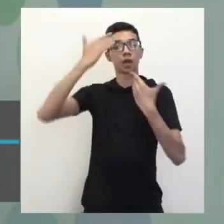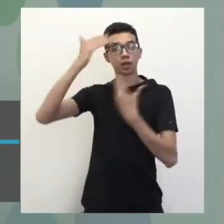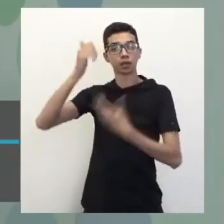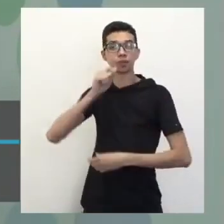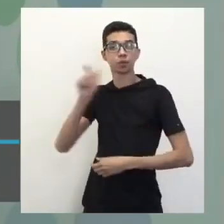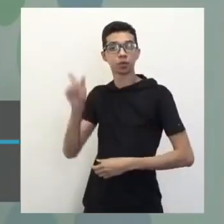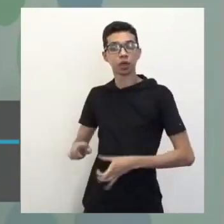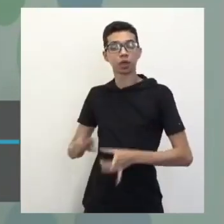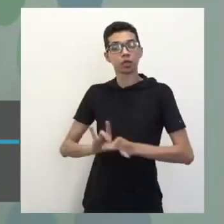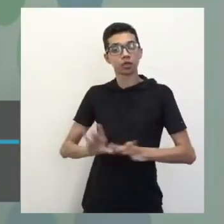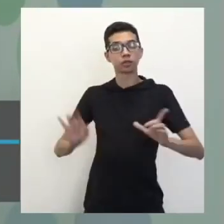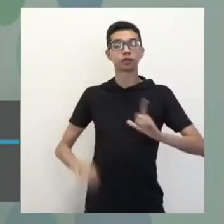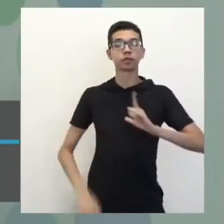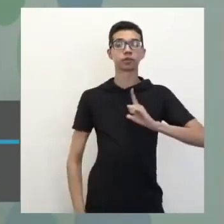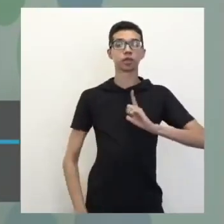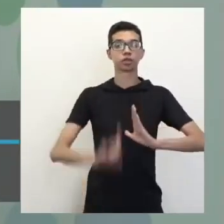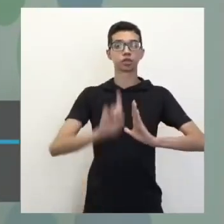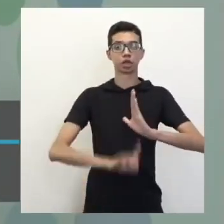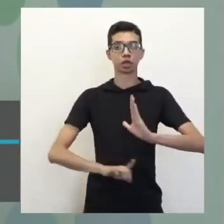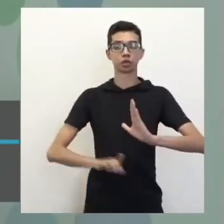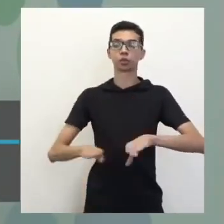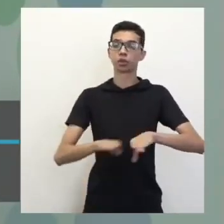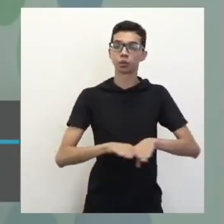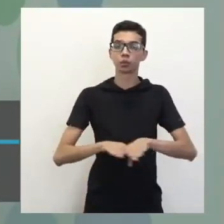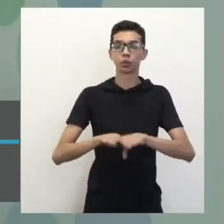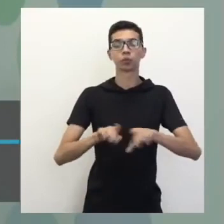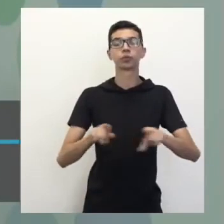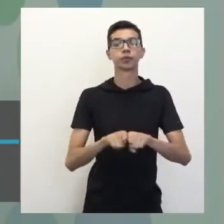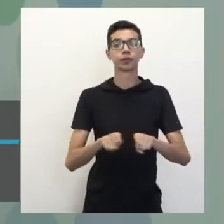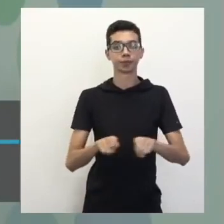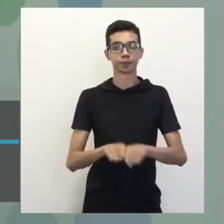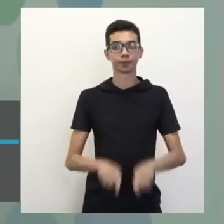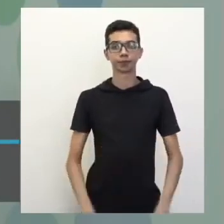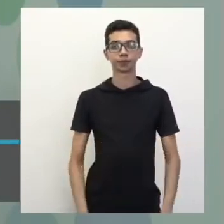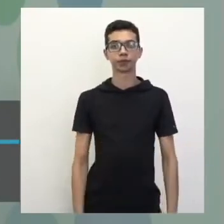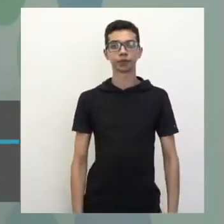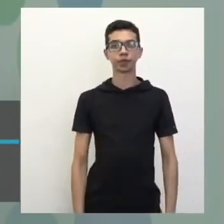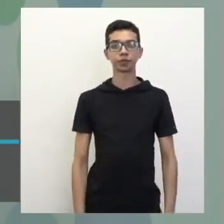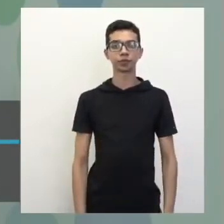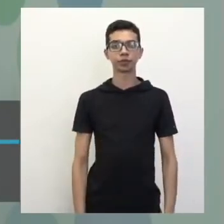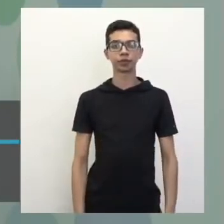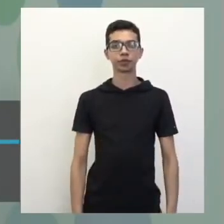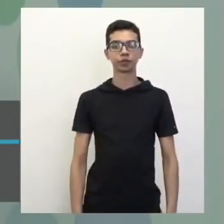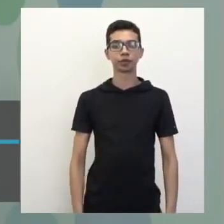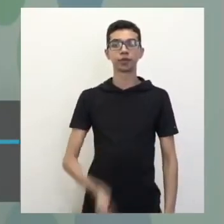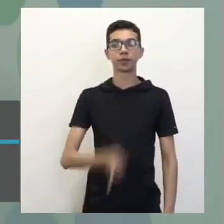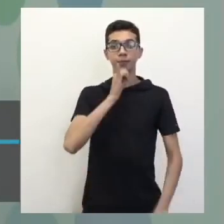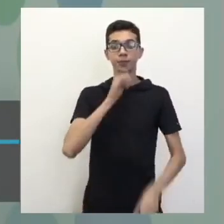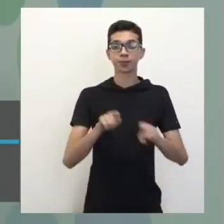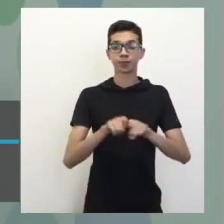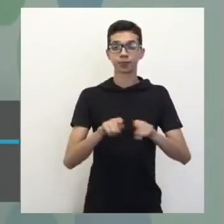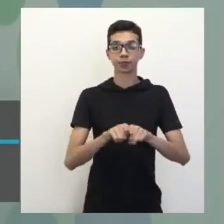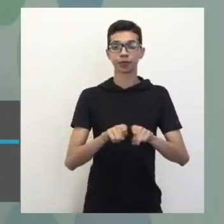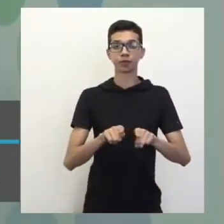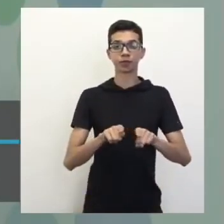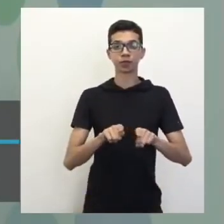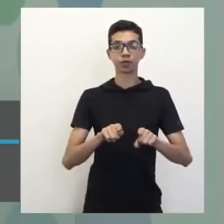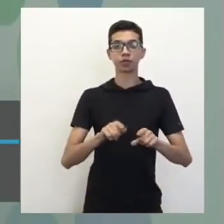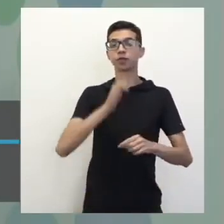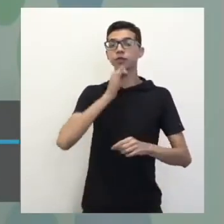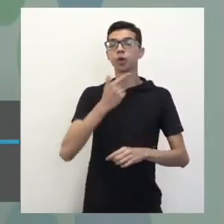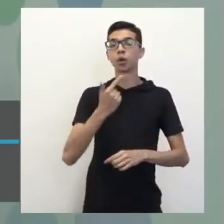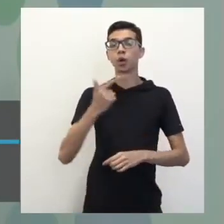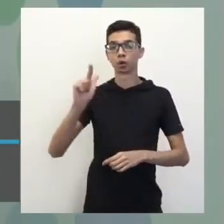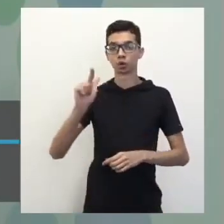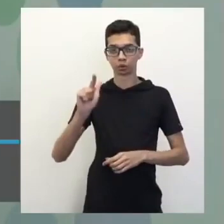dessa liberdade, dessa igualdade também. Nesse sentido, agora eu quero trazer uma outra perguntinha problematizadora, porque ela vai fazer um